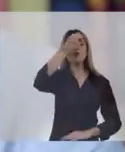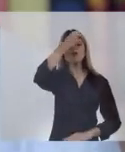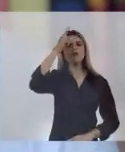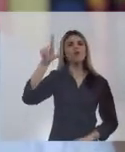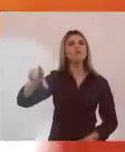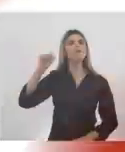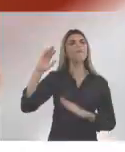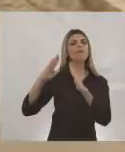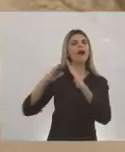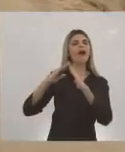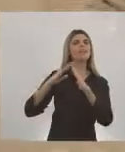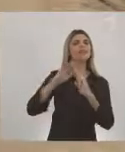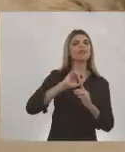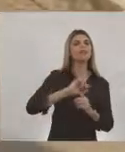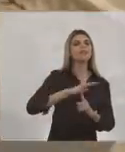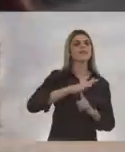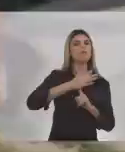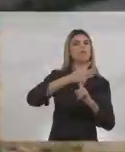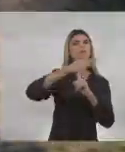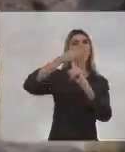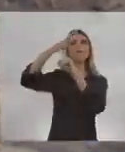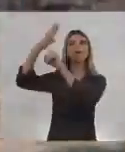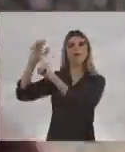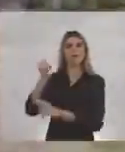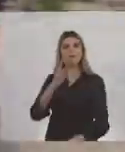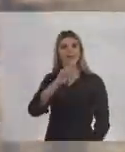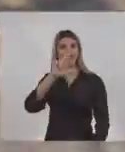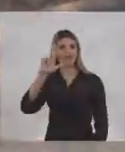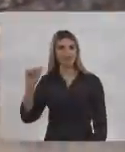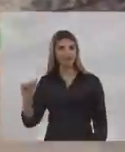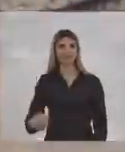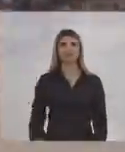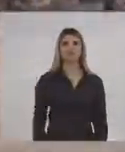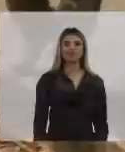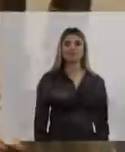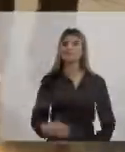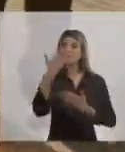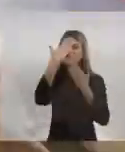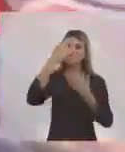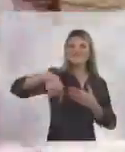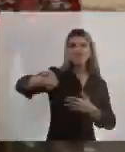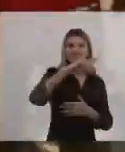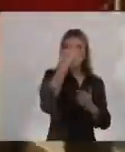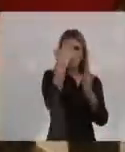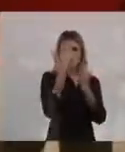sempre vence. É 22, Rogério.